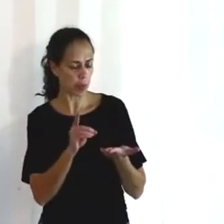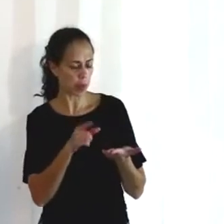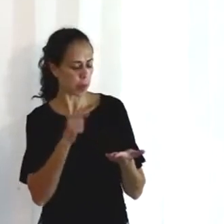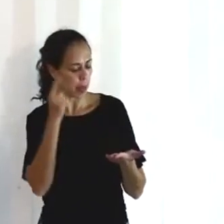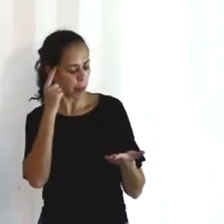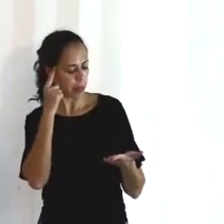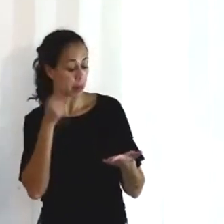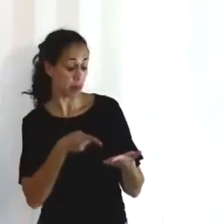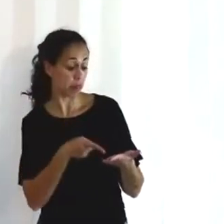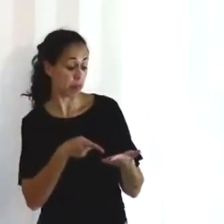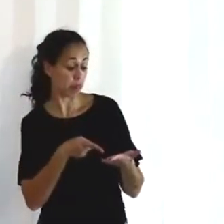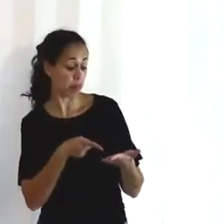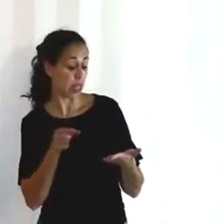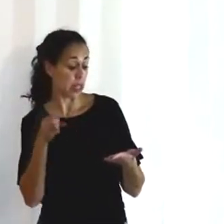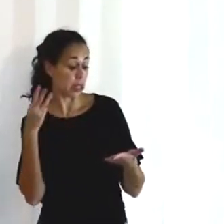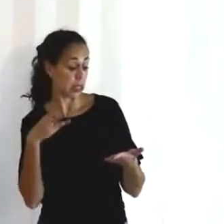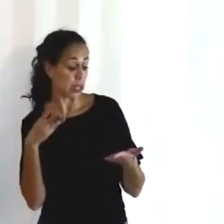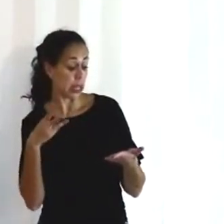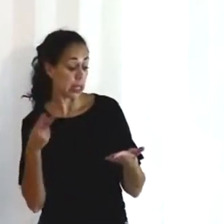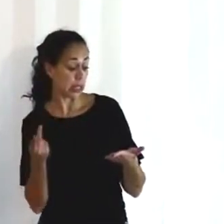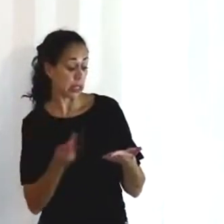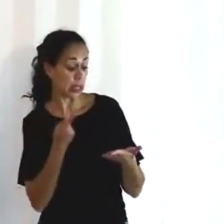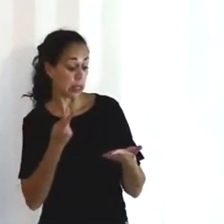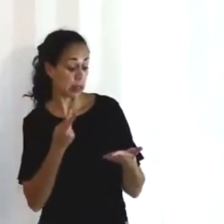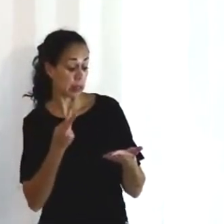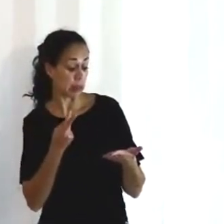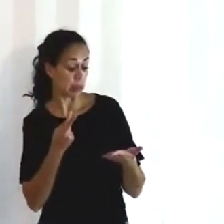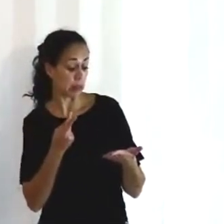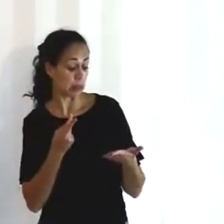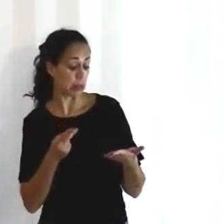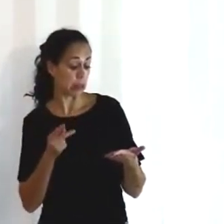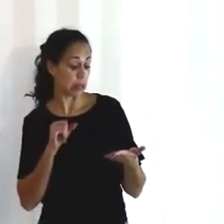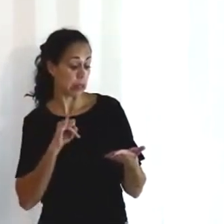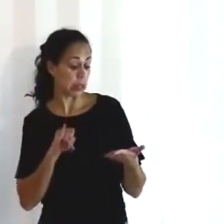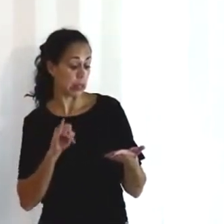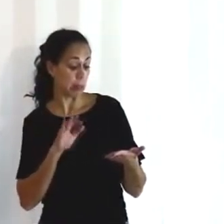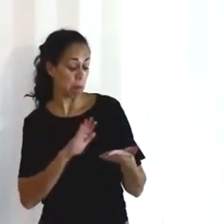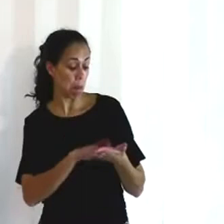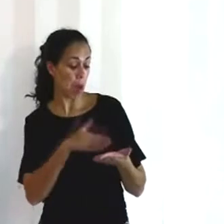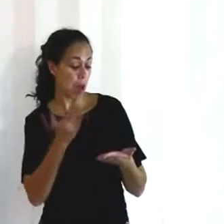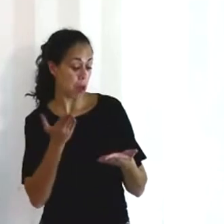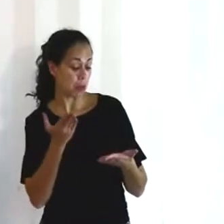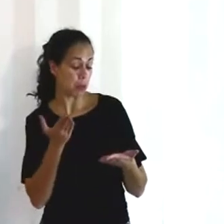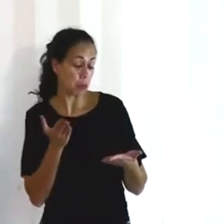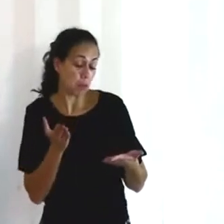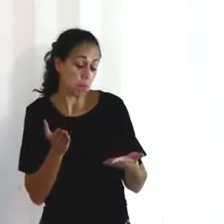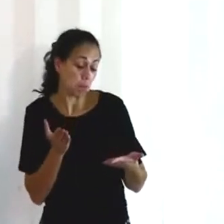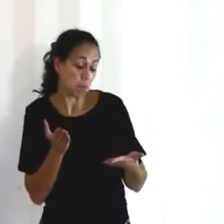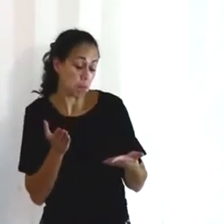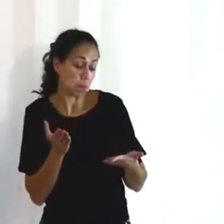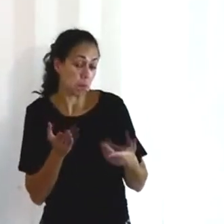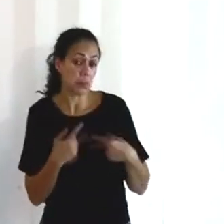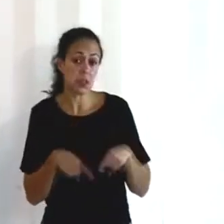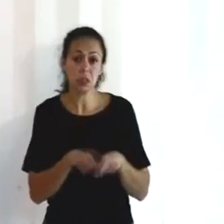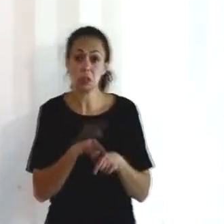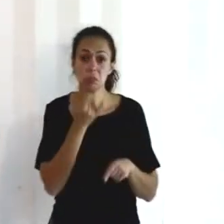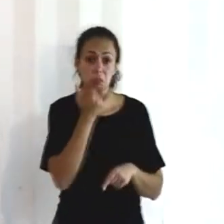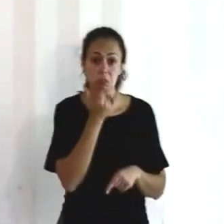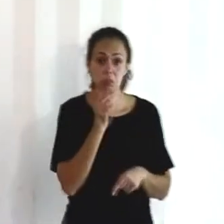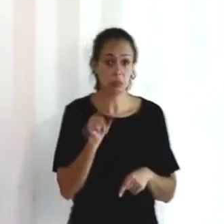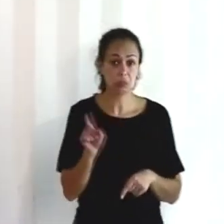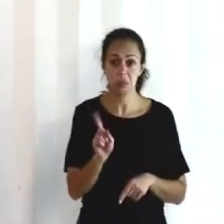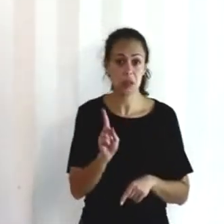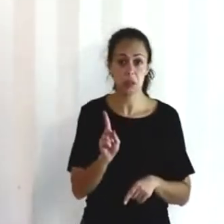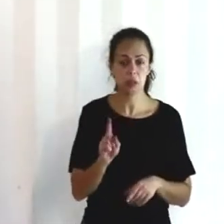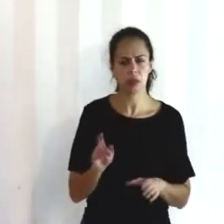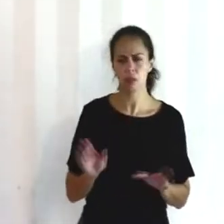um juízo mais perto delas. E os judeus interpretaram isso como o perdão de Deus.